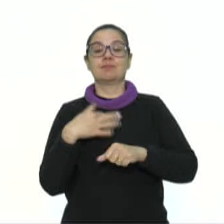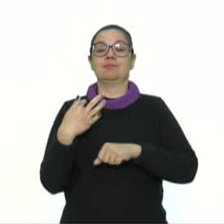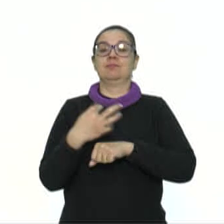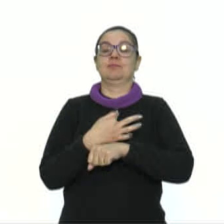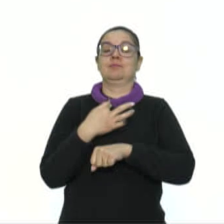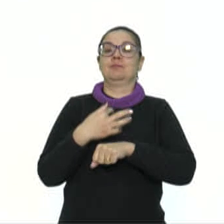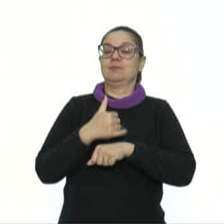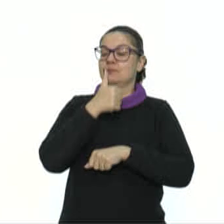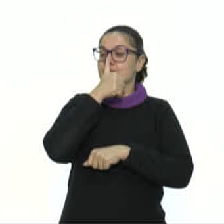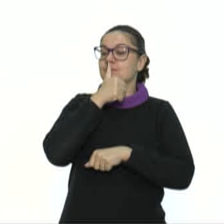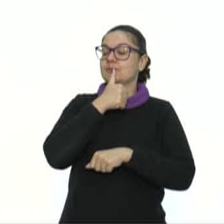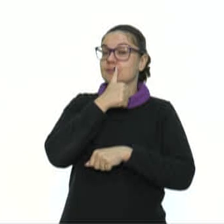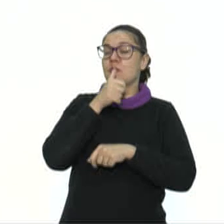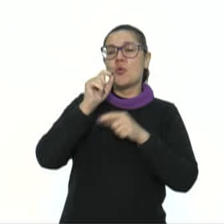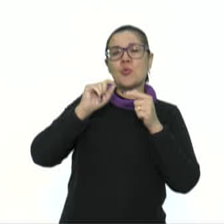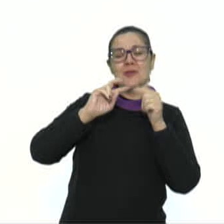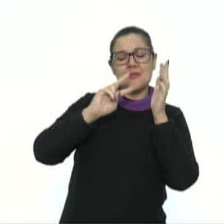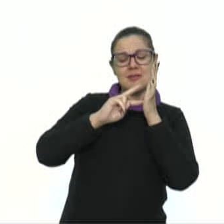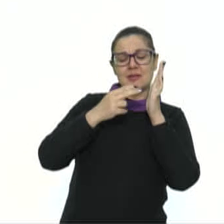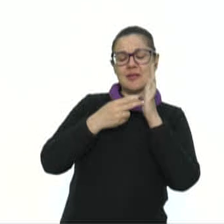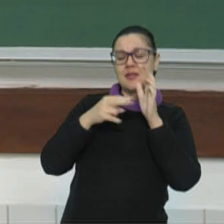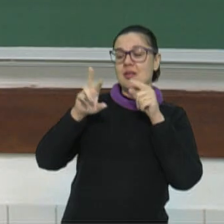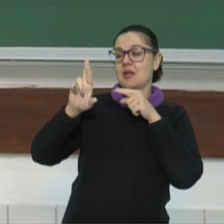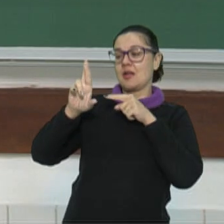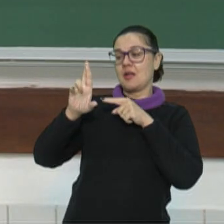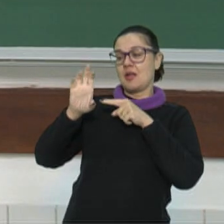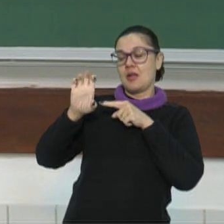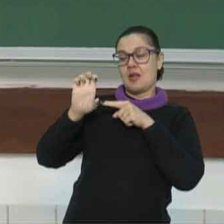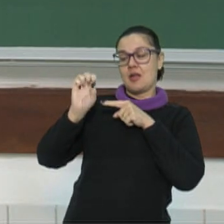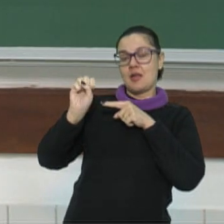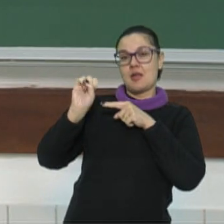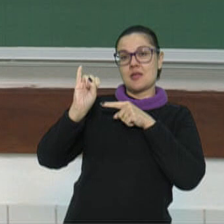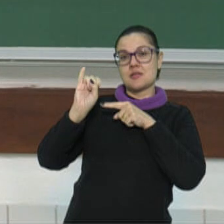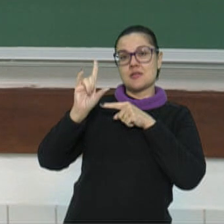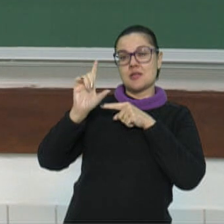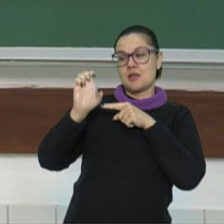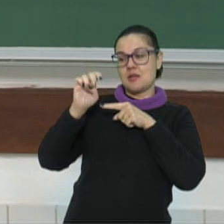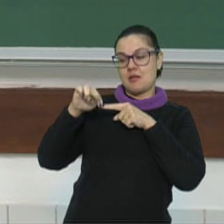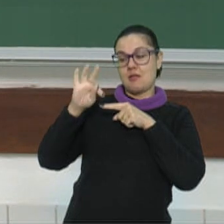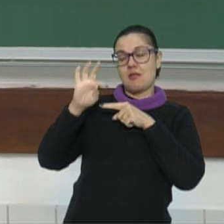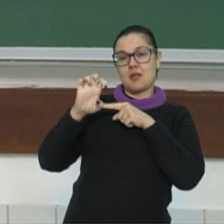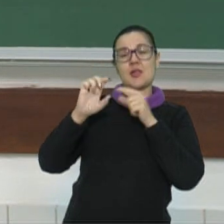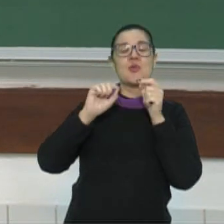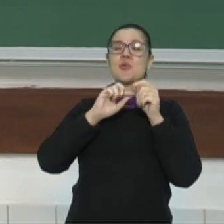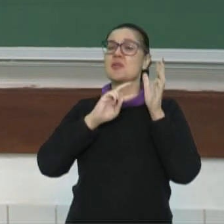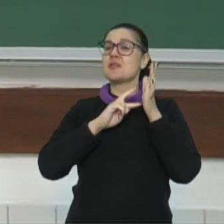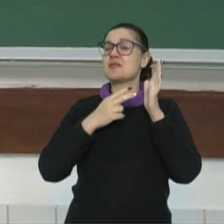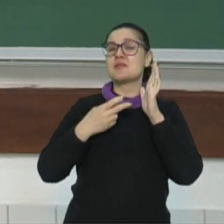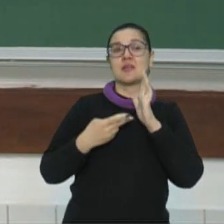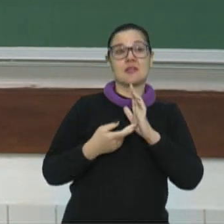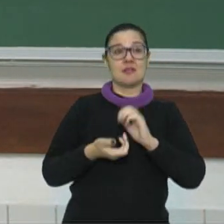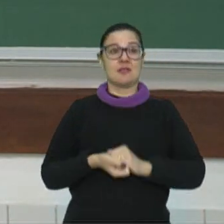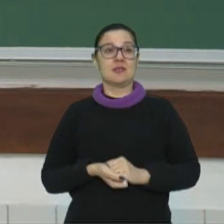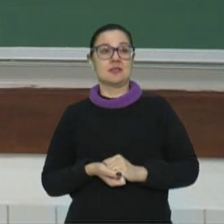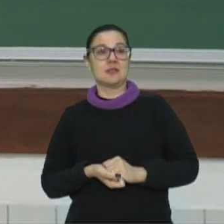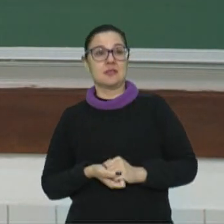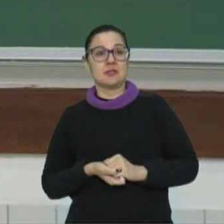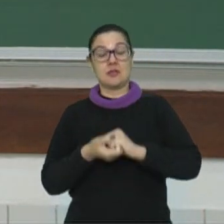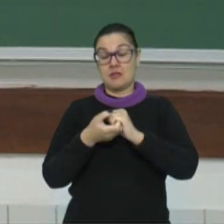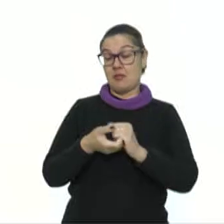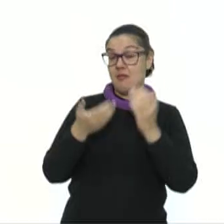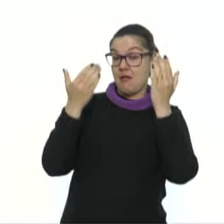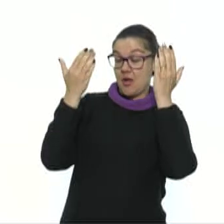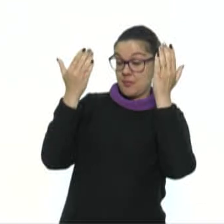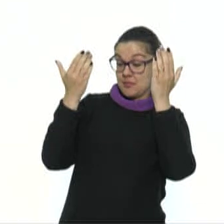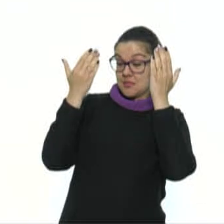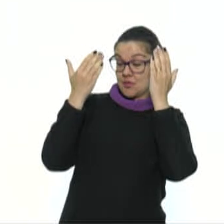comportamentos resilientes. Palavra muito importante para a gente, resiliência, né? O que é resiliência? Abre aspas